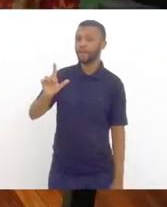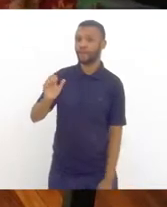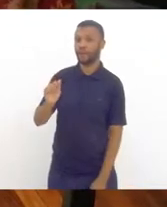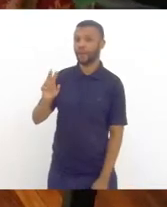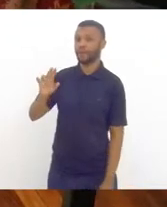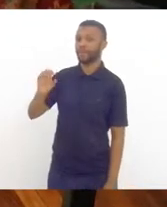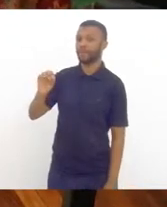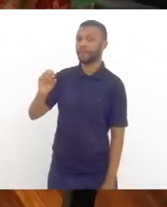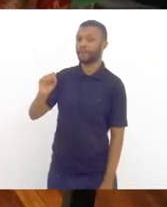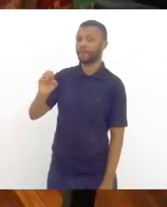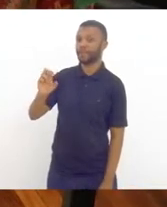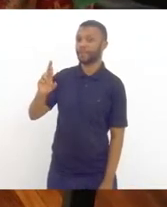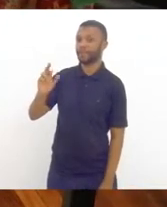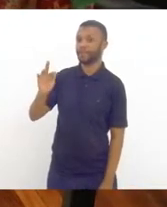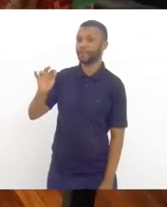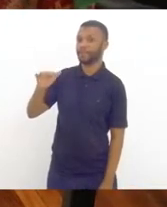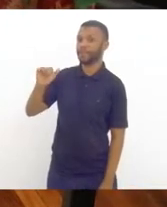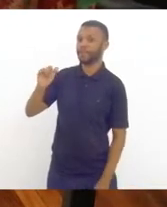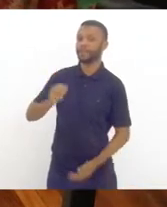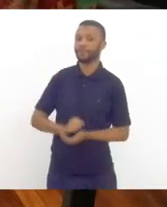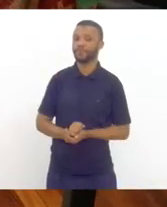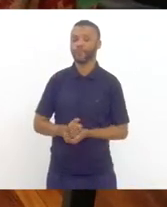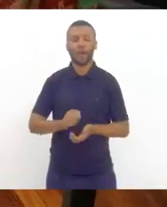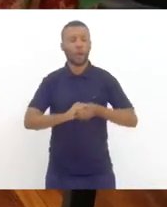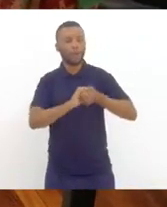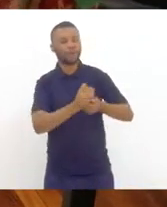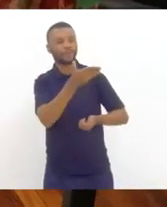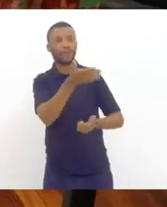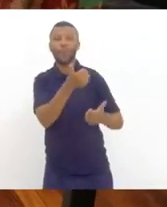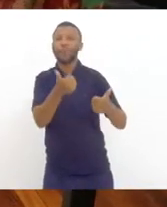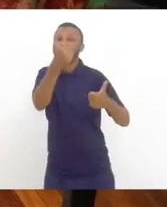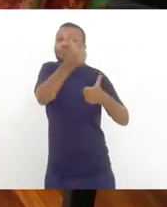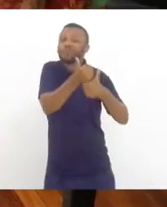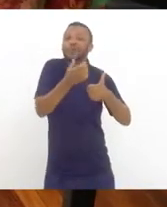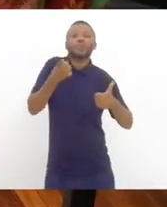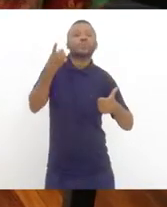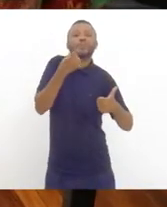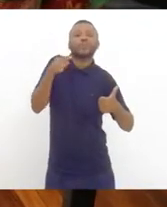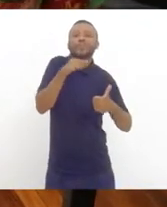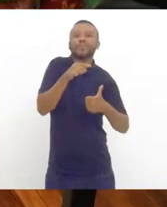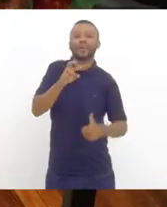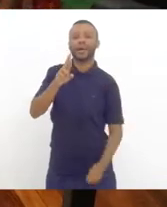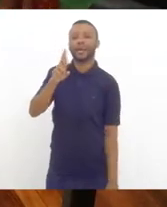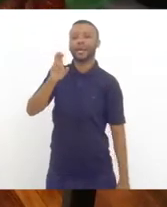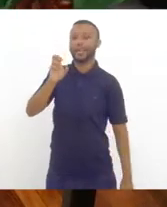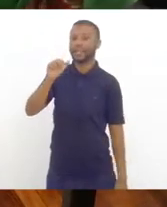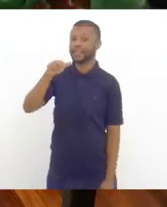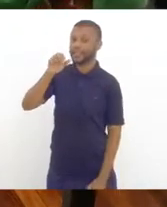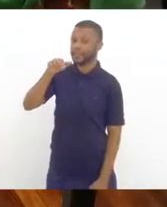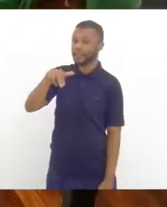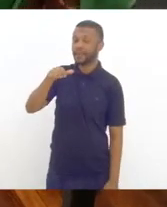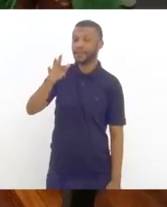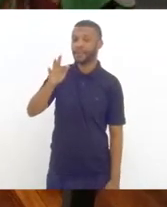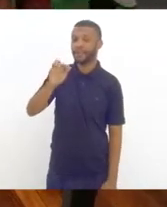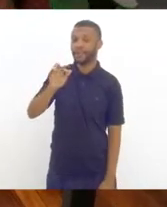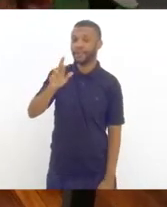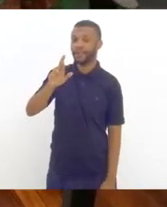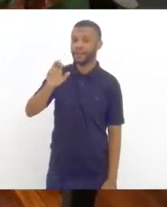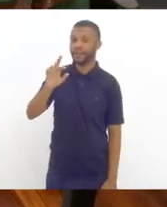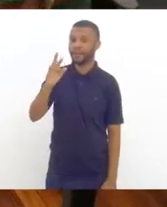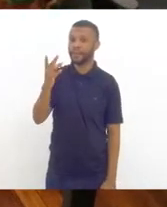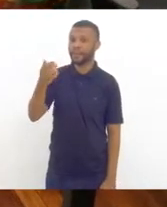cumprimentando o dublê de deputado, Renan Ferreirinha, que não está aqui na mesa, porque ele não está aqui